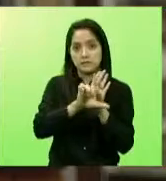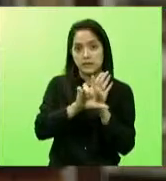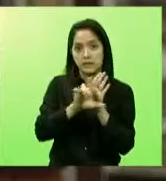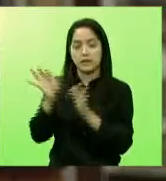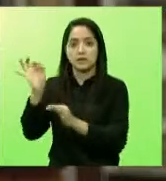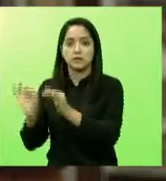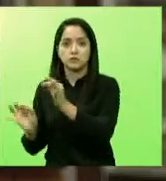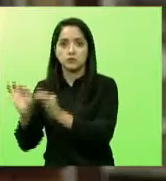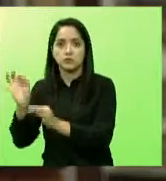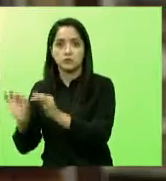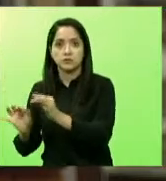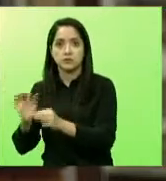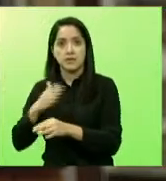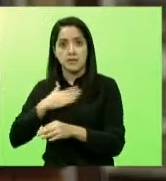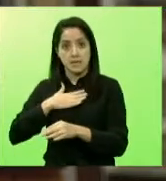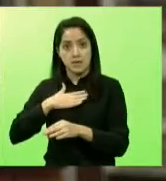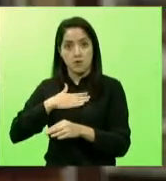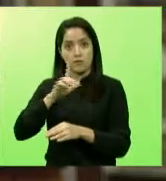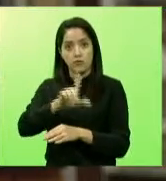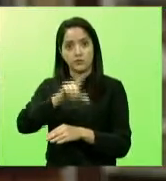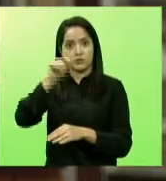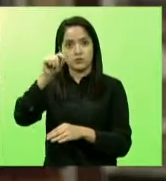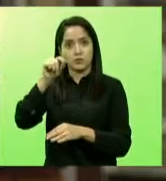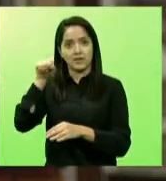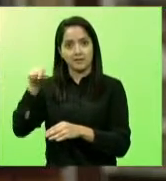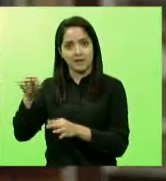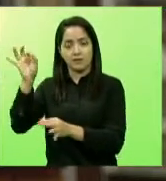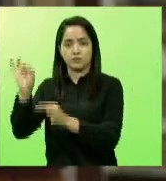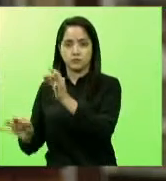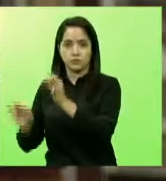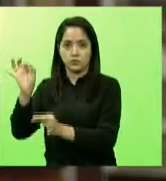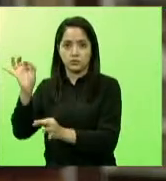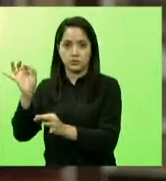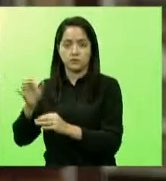a justiça, eu vou dar preferência à justiça.